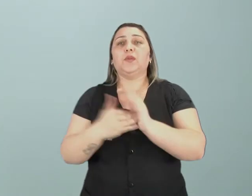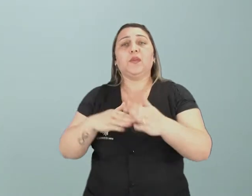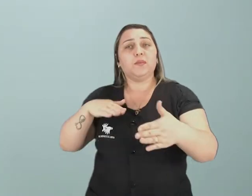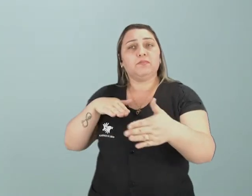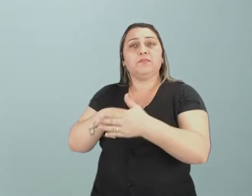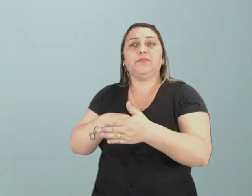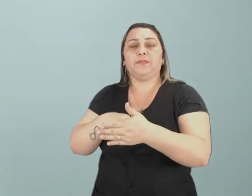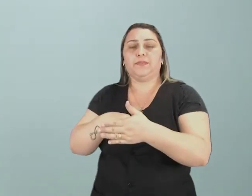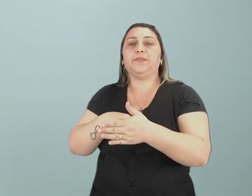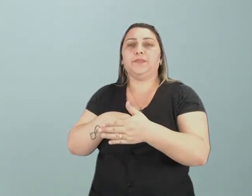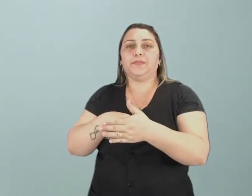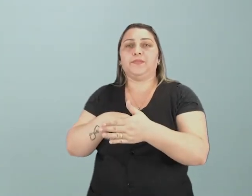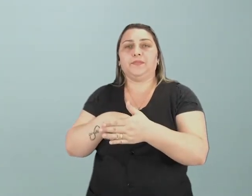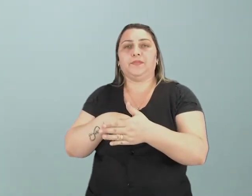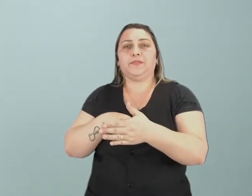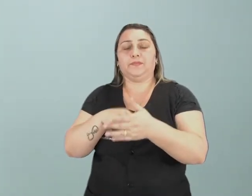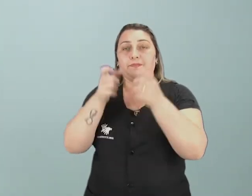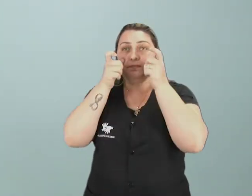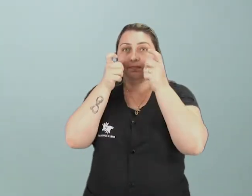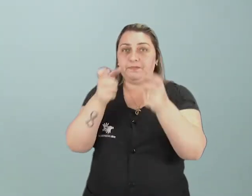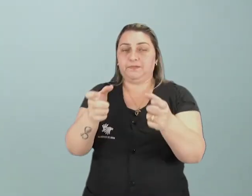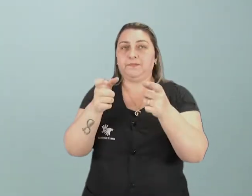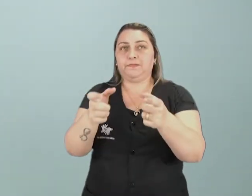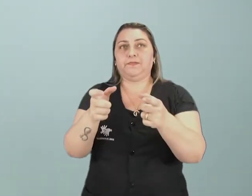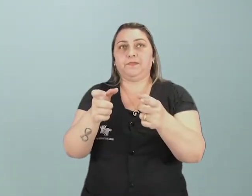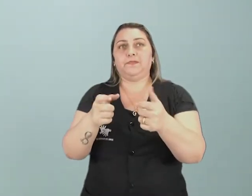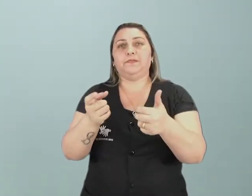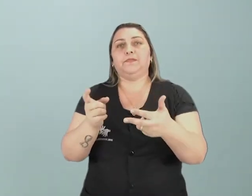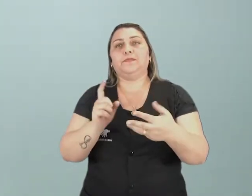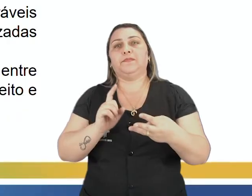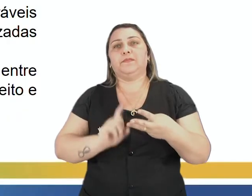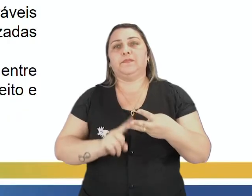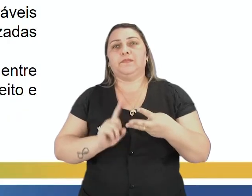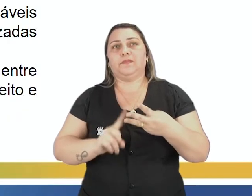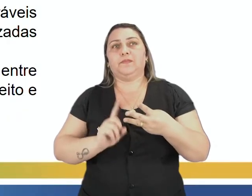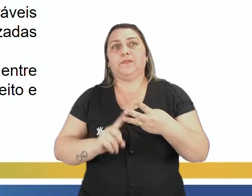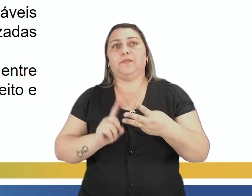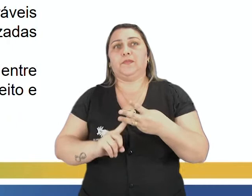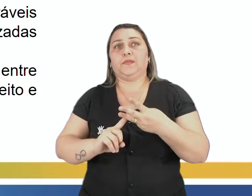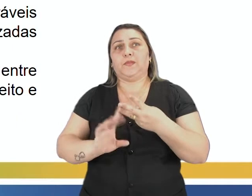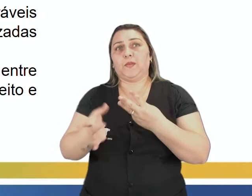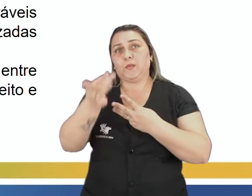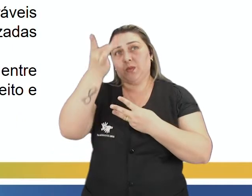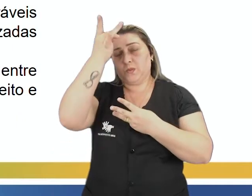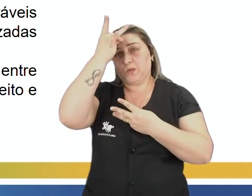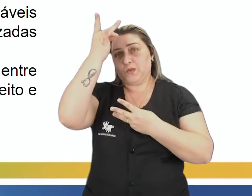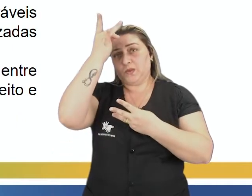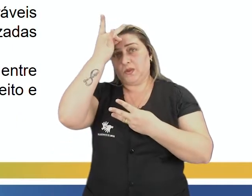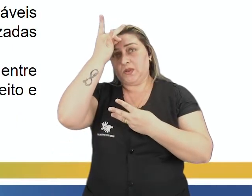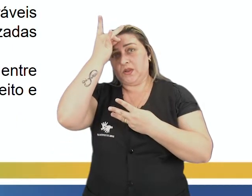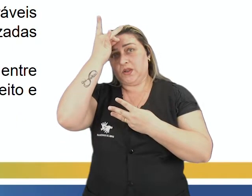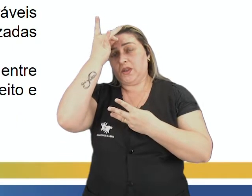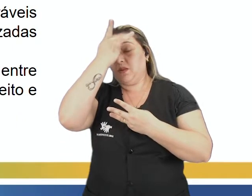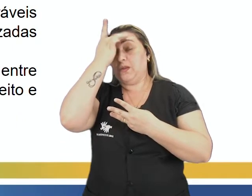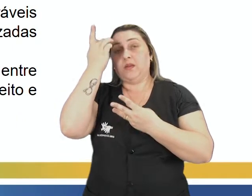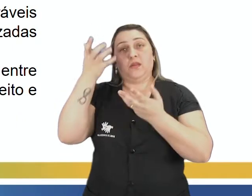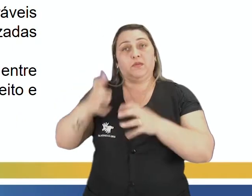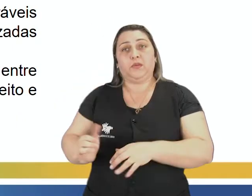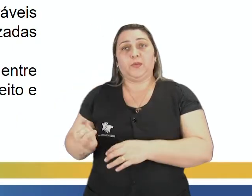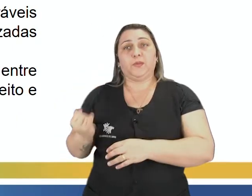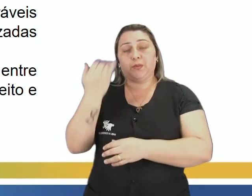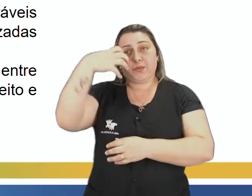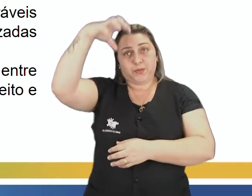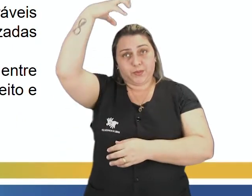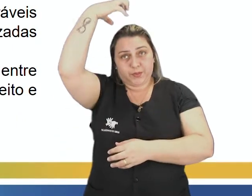impactar diretamente. Então, fique bem atento a esse ponto. Terceiro ponto. Consciência anti-imperialista, desenvolvida no pós-guerra